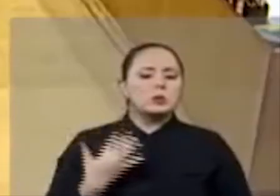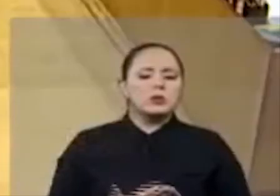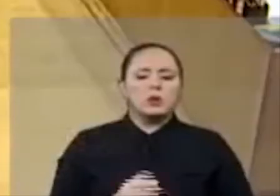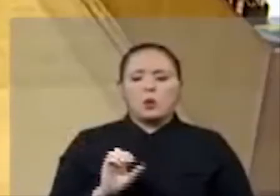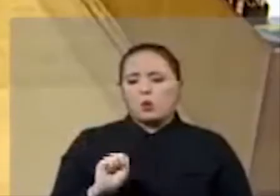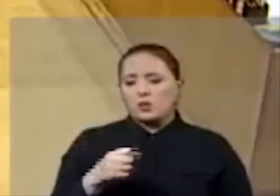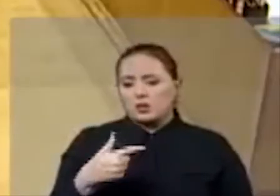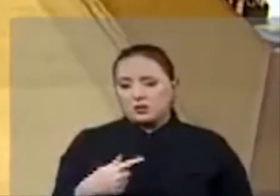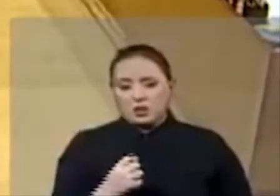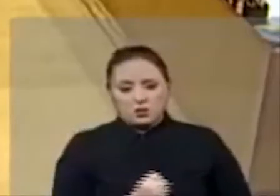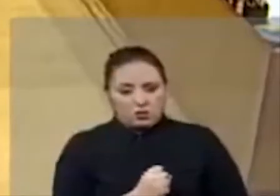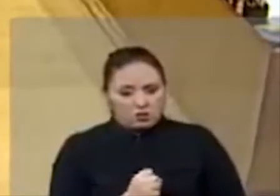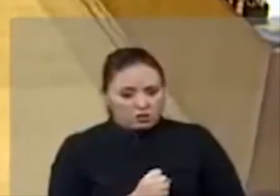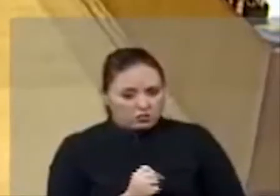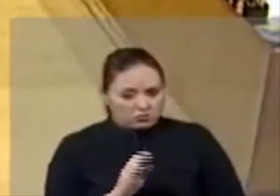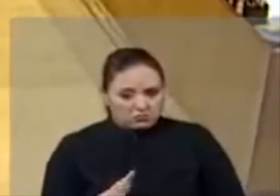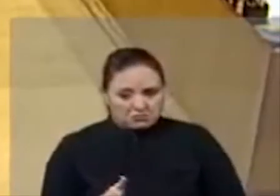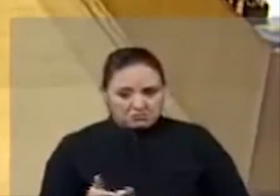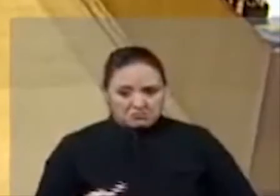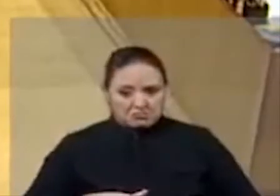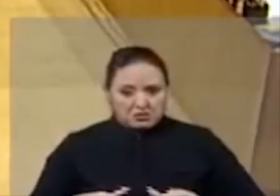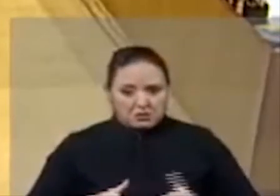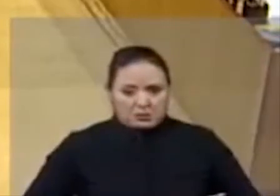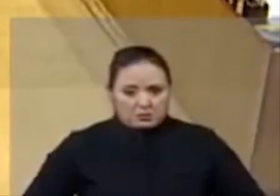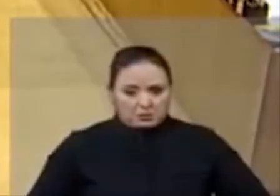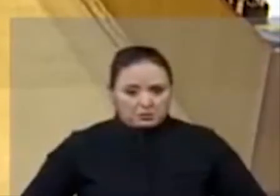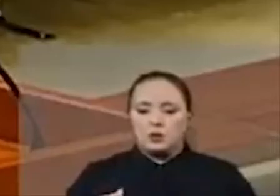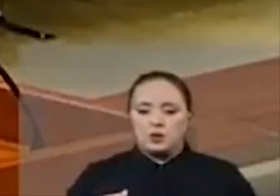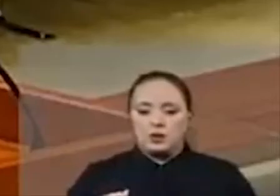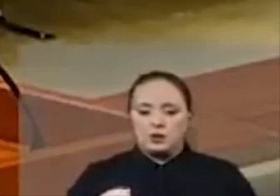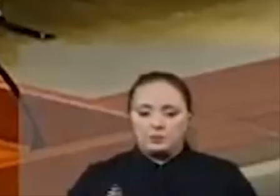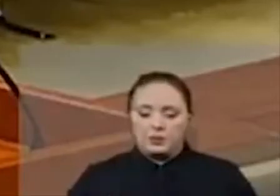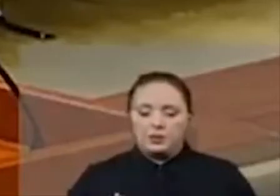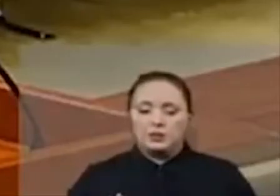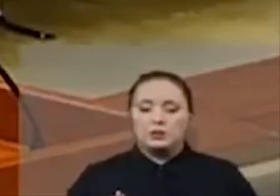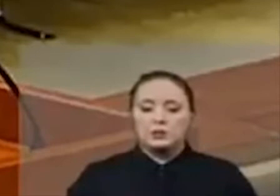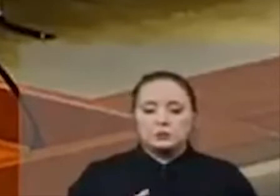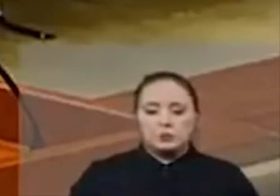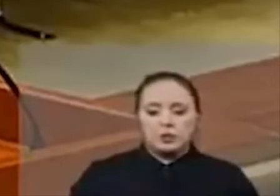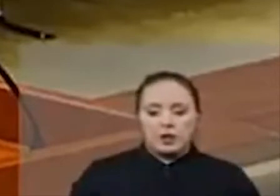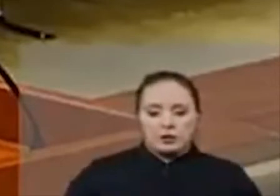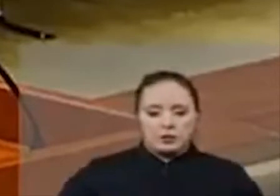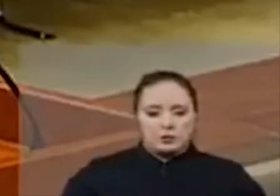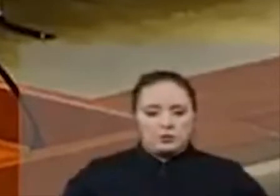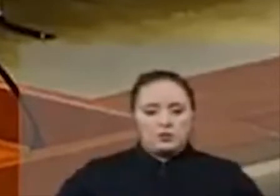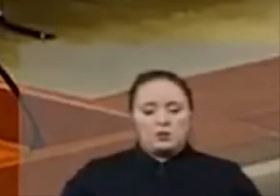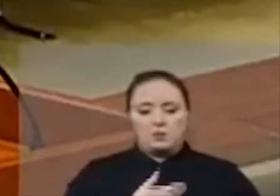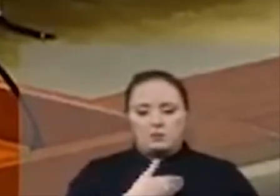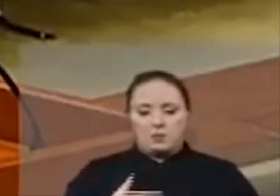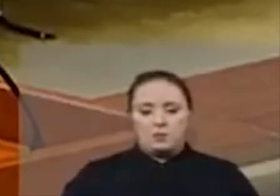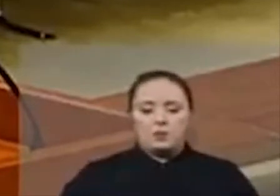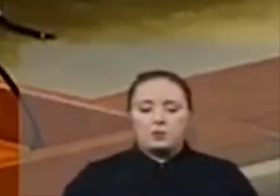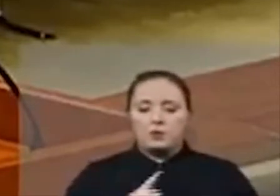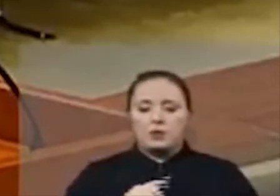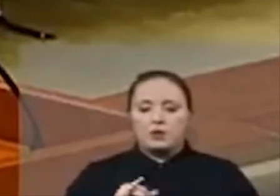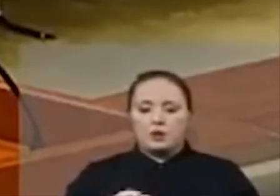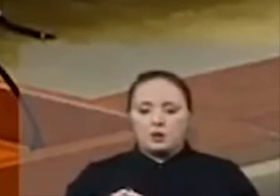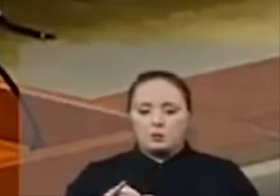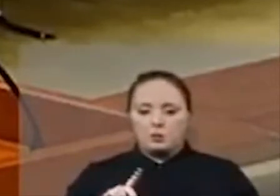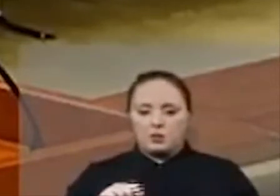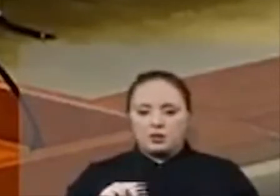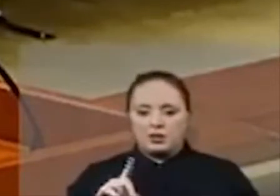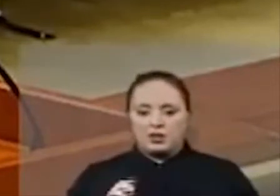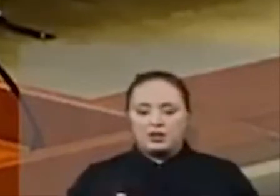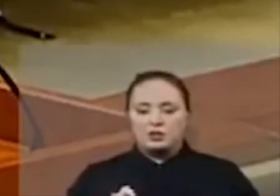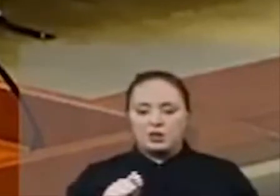ministros sobre a independência institucional da OAB. A entidade, parte no processo, teve